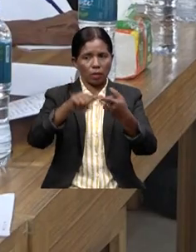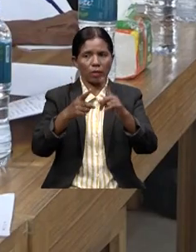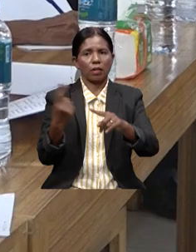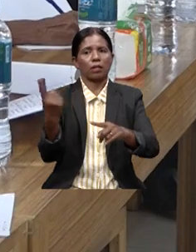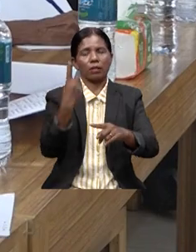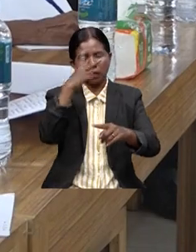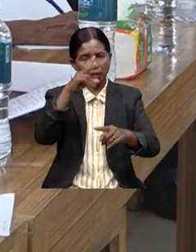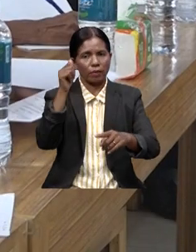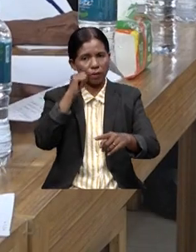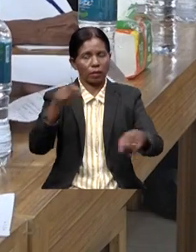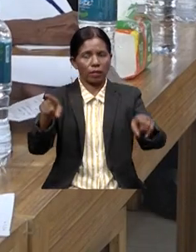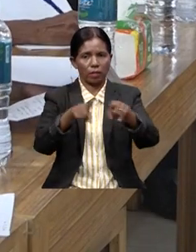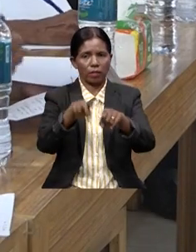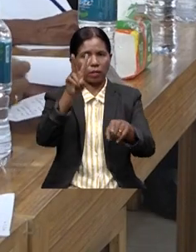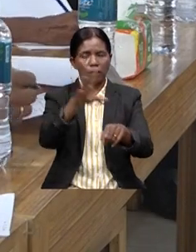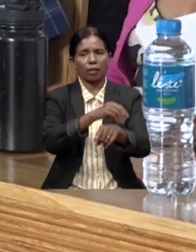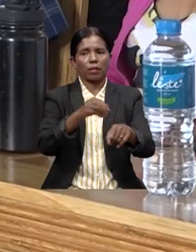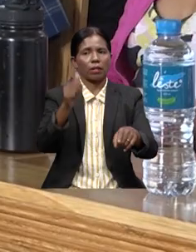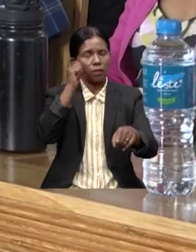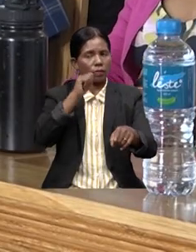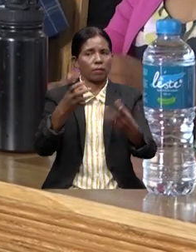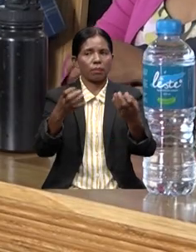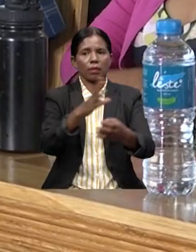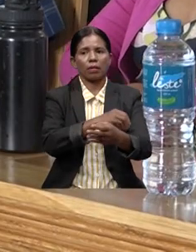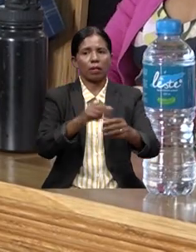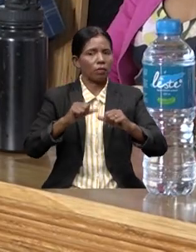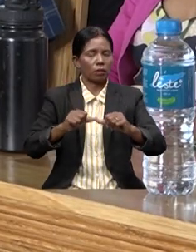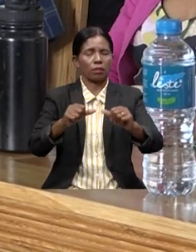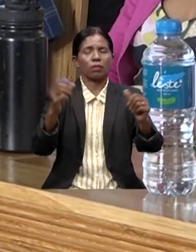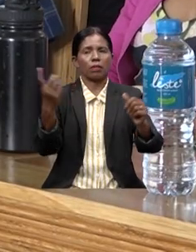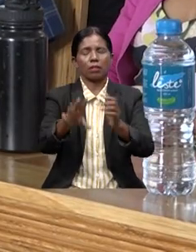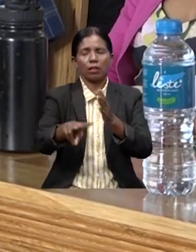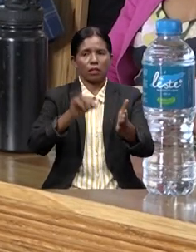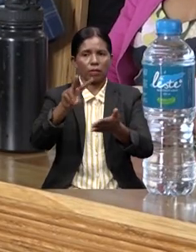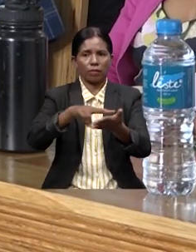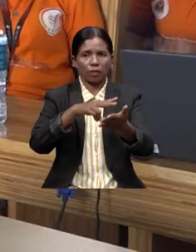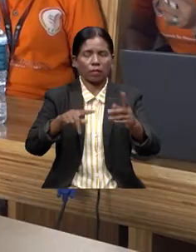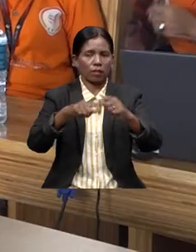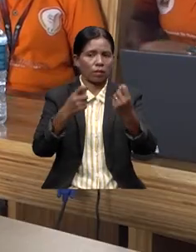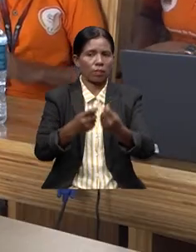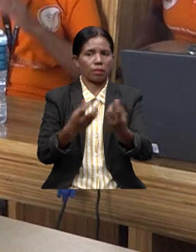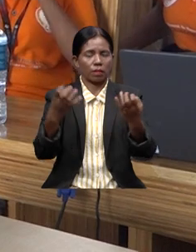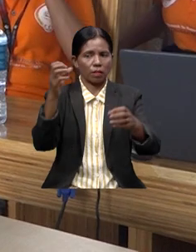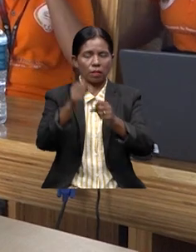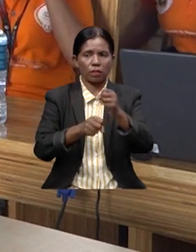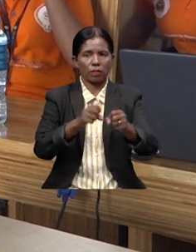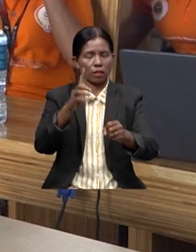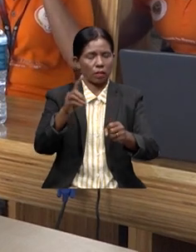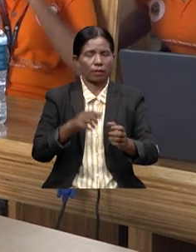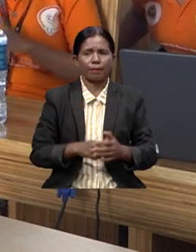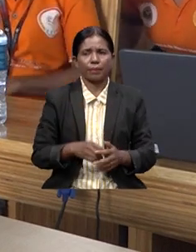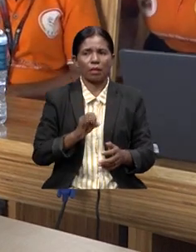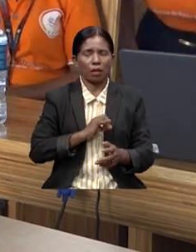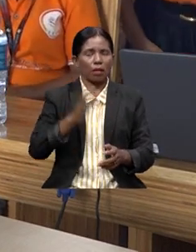fatin harefeto Hanesan Classe da Rua, no ne feto barak maka continua na fatin, retam violência o tipo aioin e a sociedade nele. A